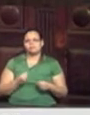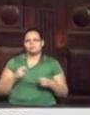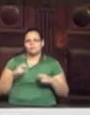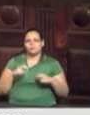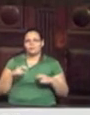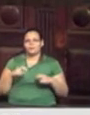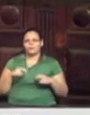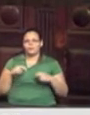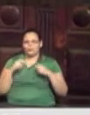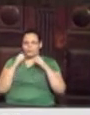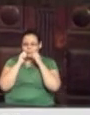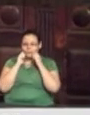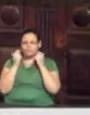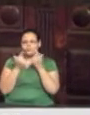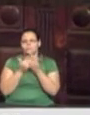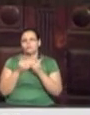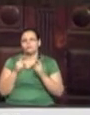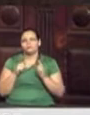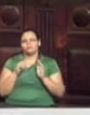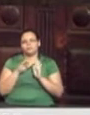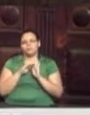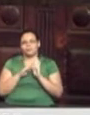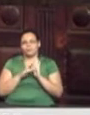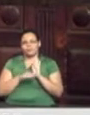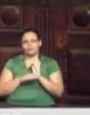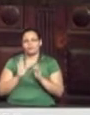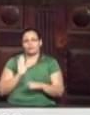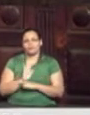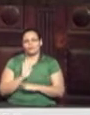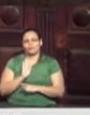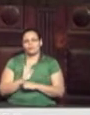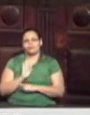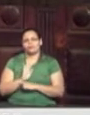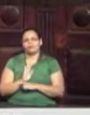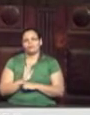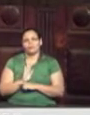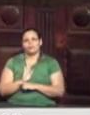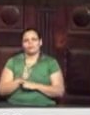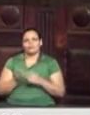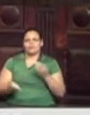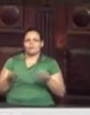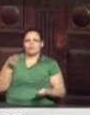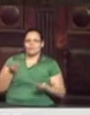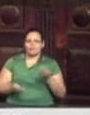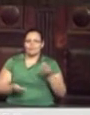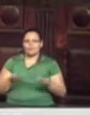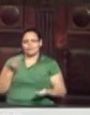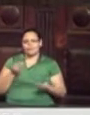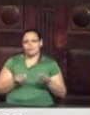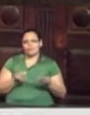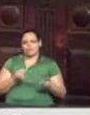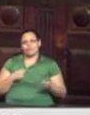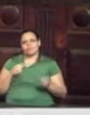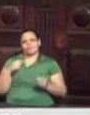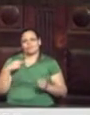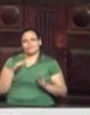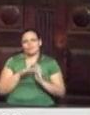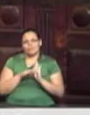Parlamento, seria uma medida que ajudaria a equilibrar as contas públicas, não